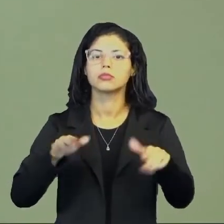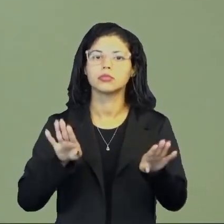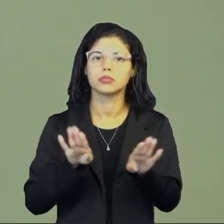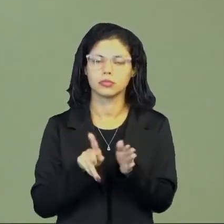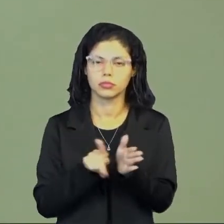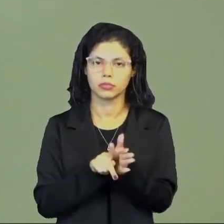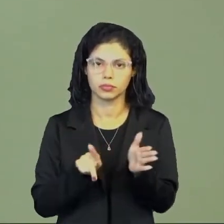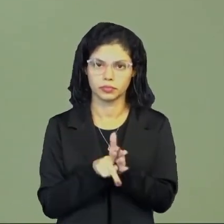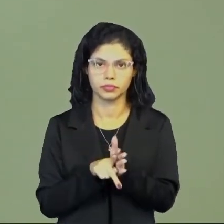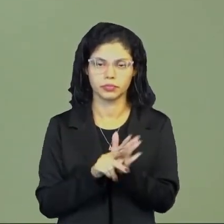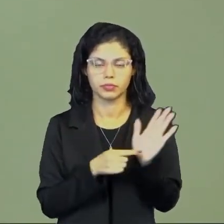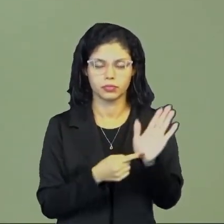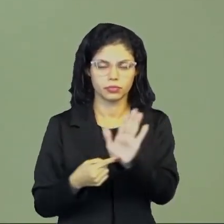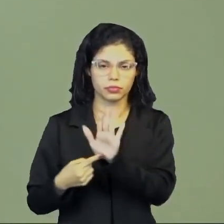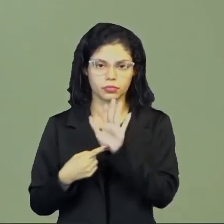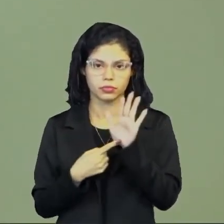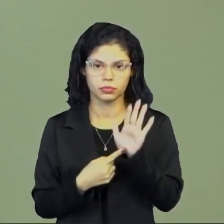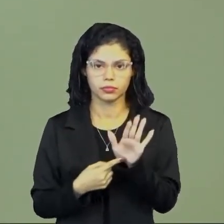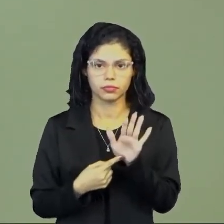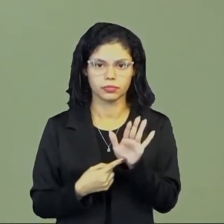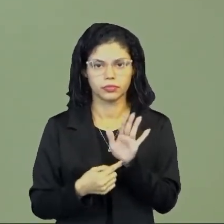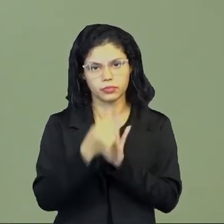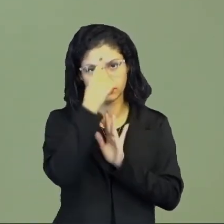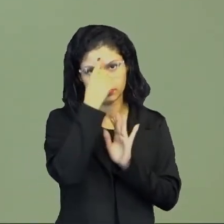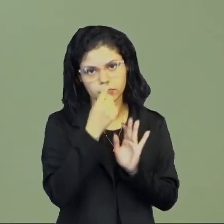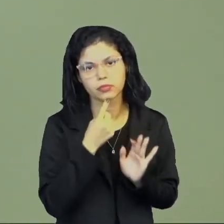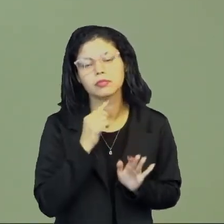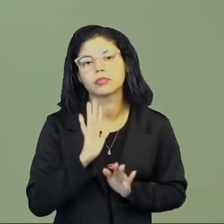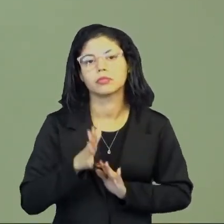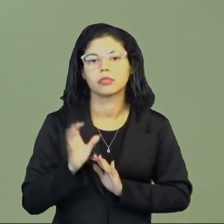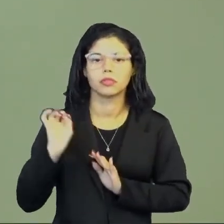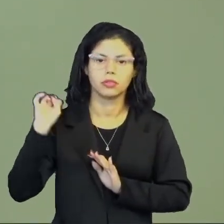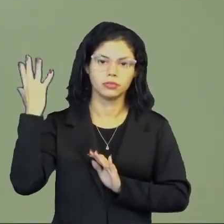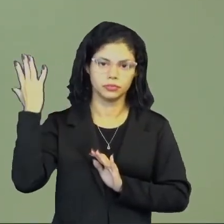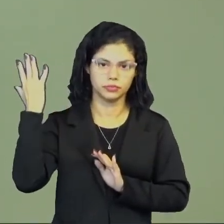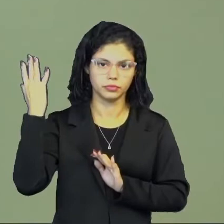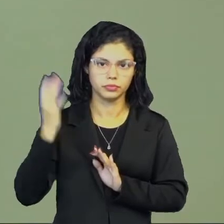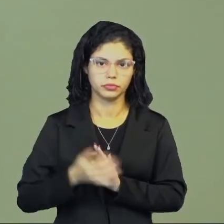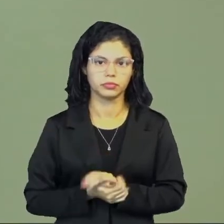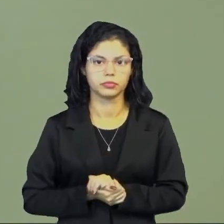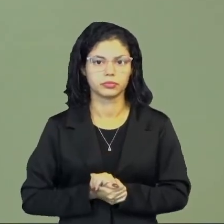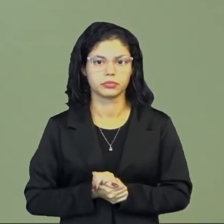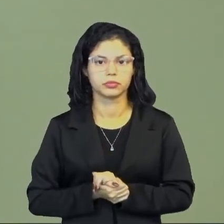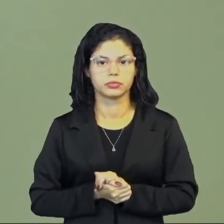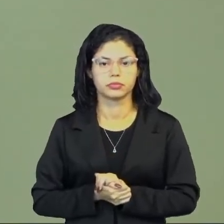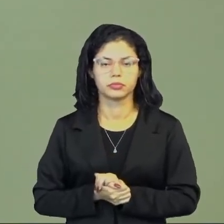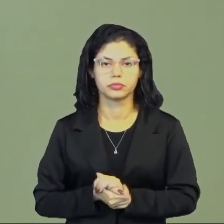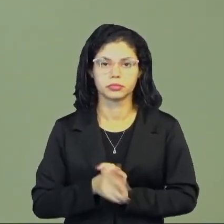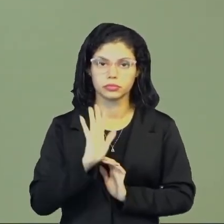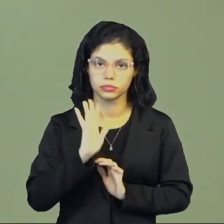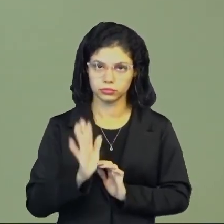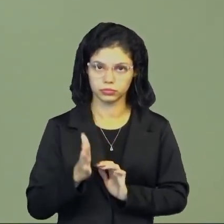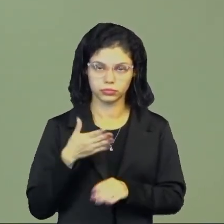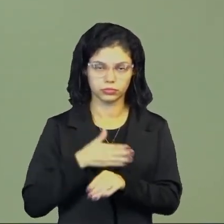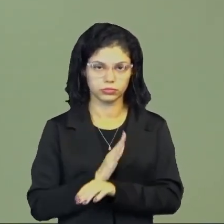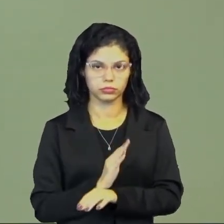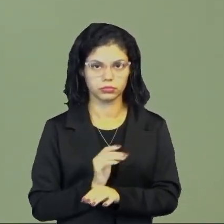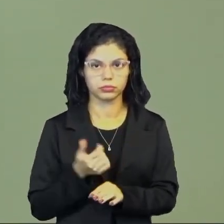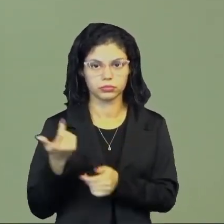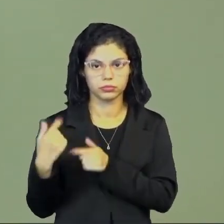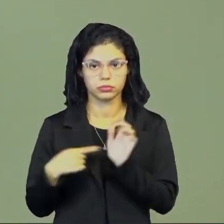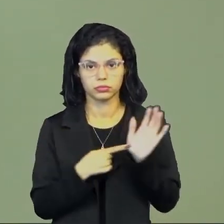uma representação de uma cena que já aconteceu, né? Algo que já passou, e eles